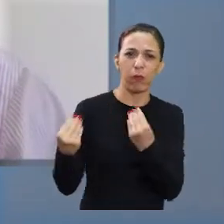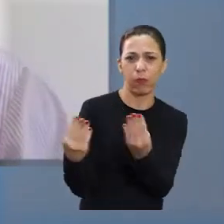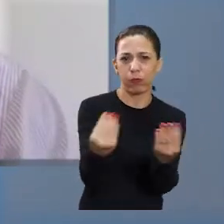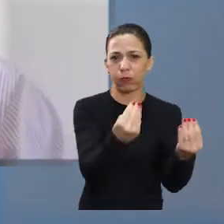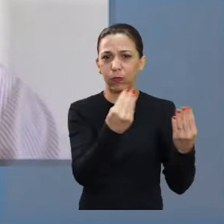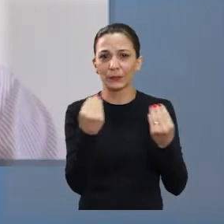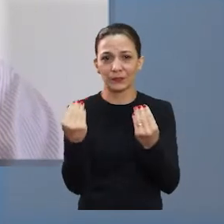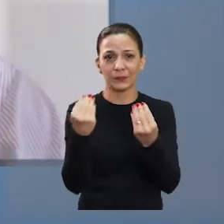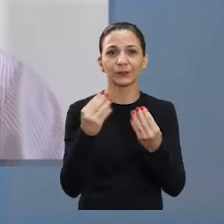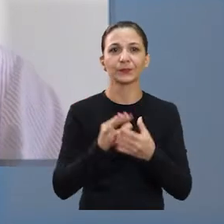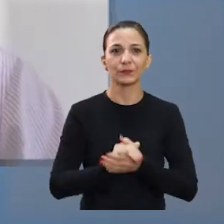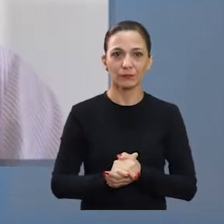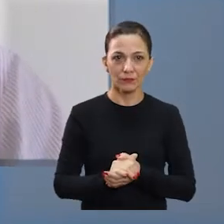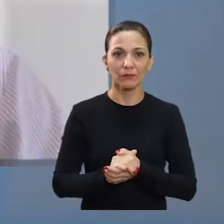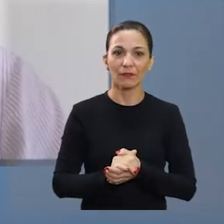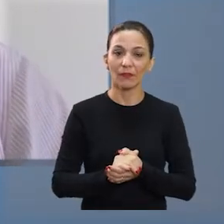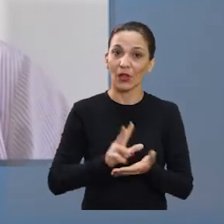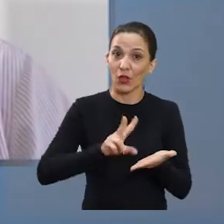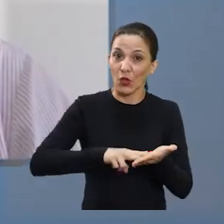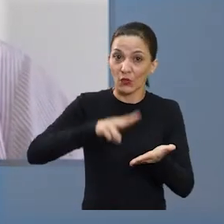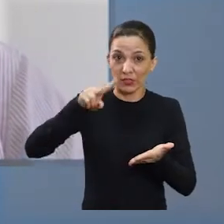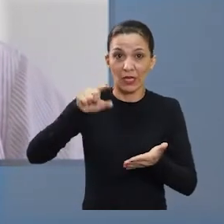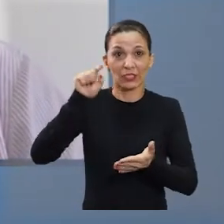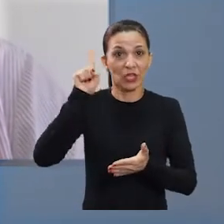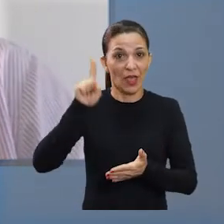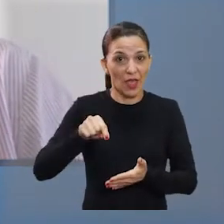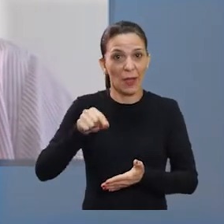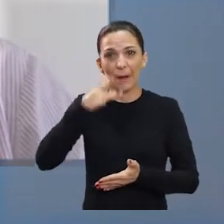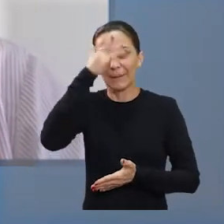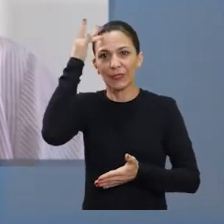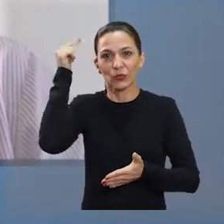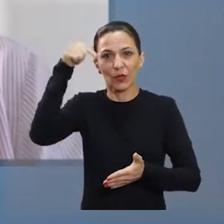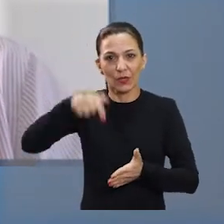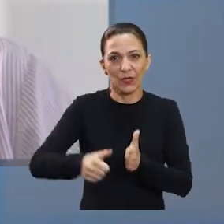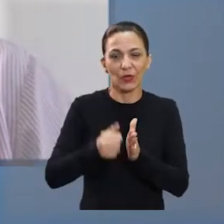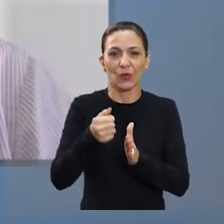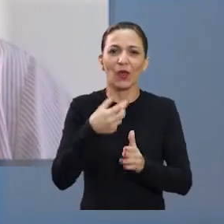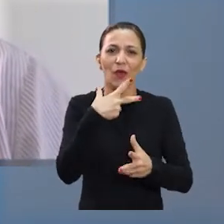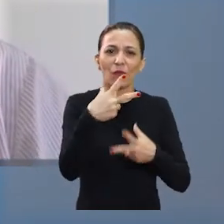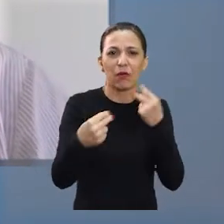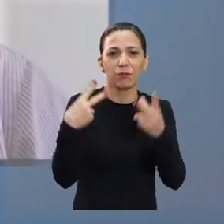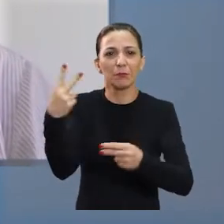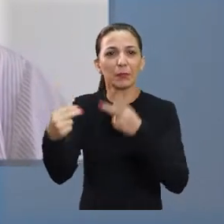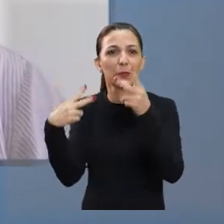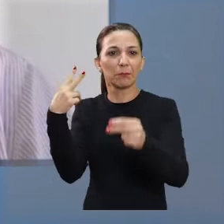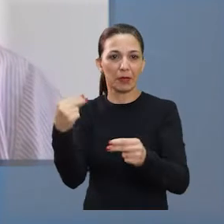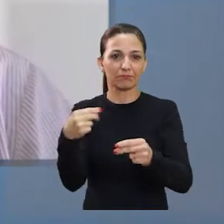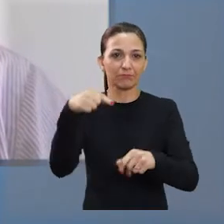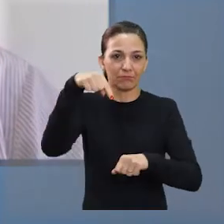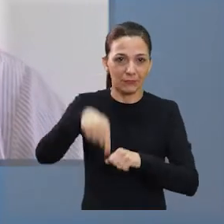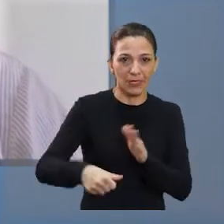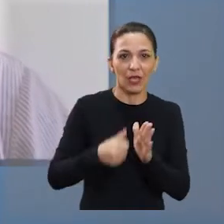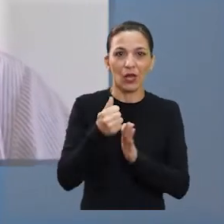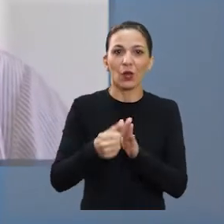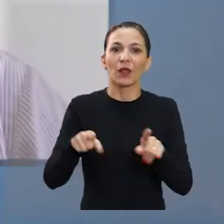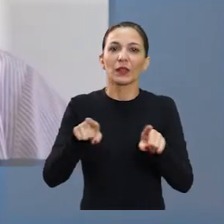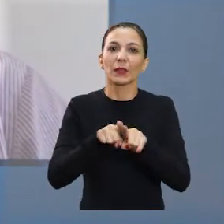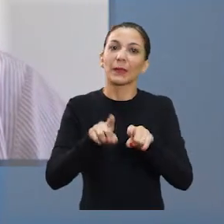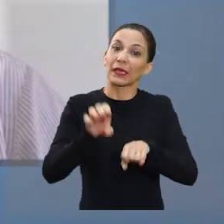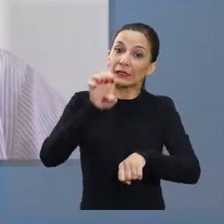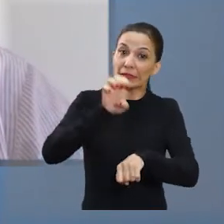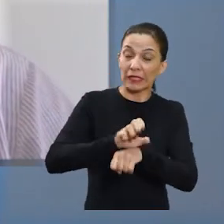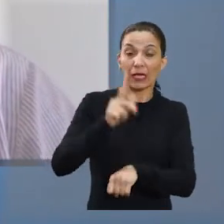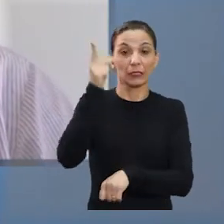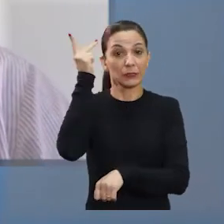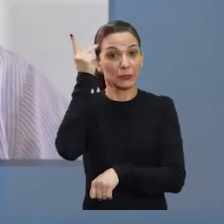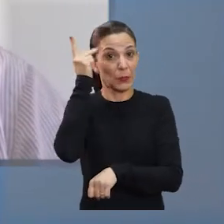contaminados é muito grande. É claro que a gente tem a vantagem de estar com a população araraquarense muito vacinada, né? Então,